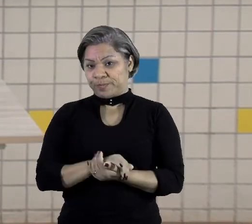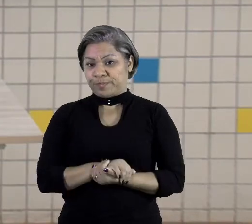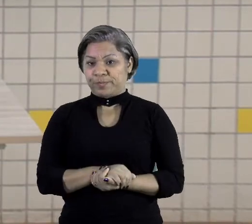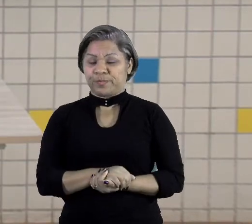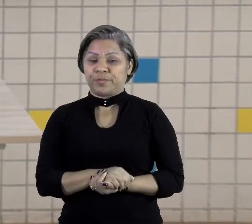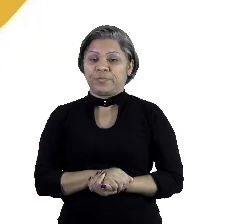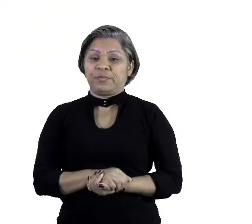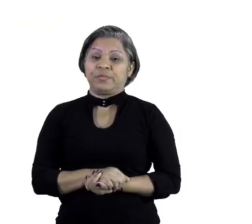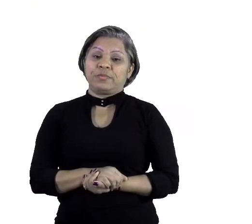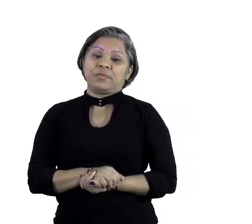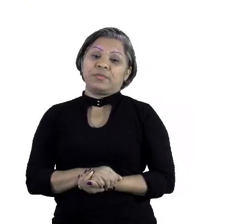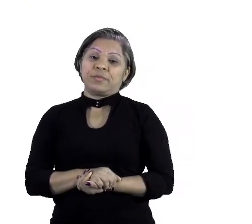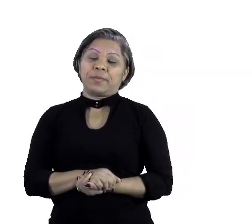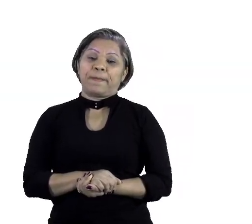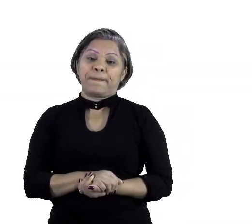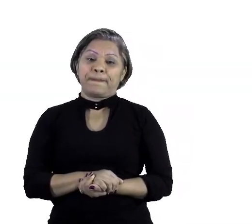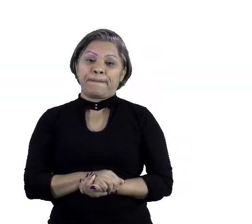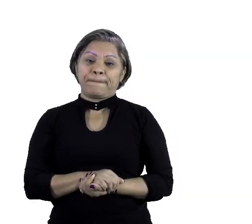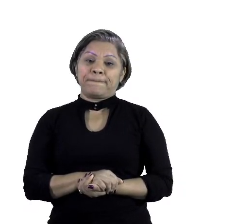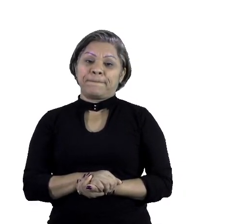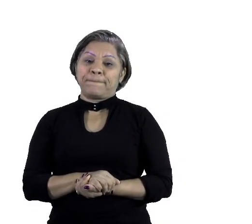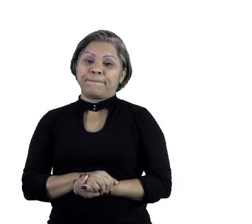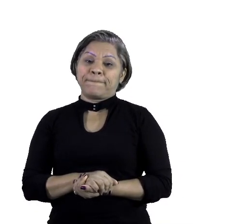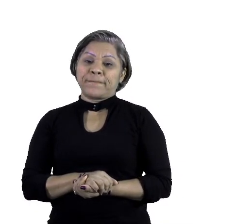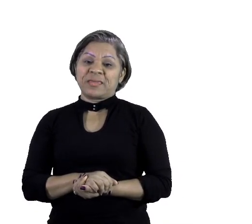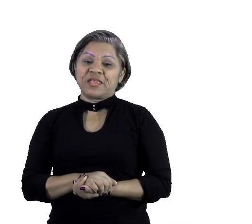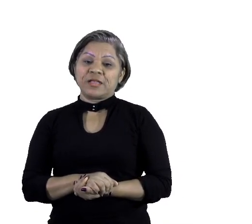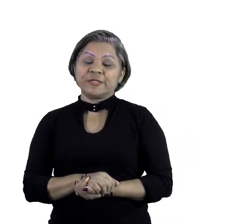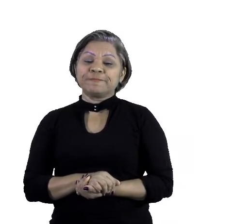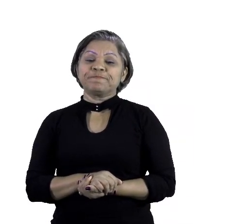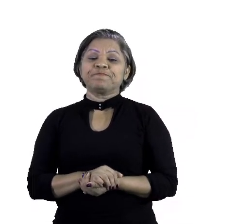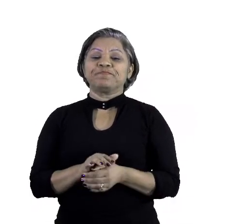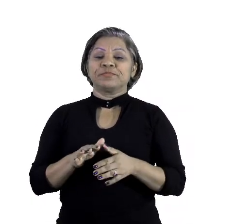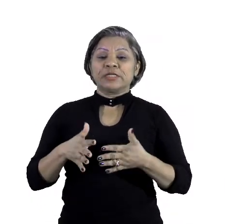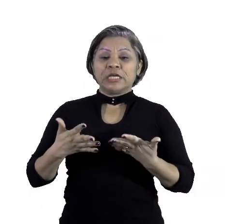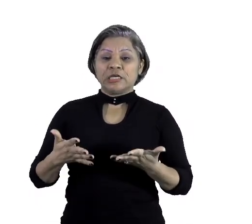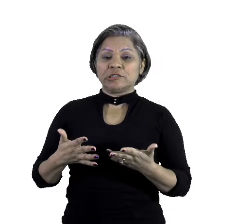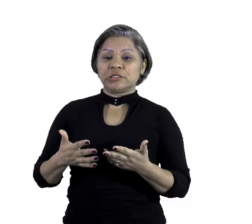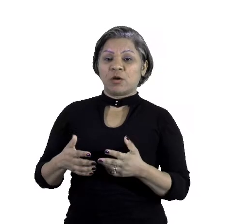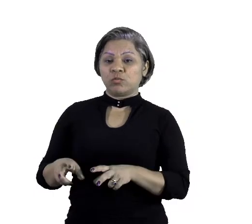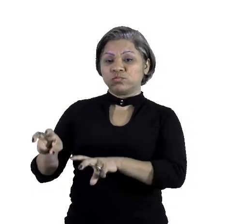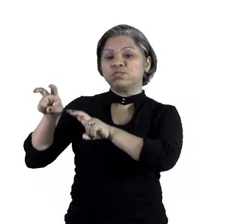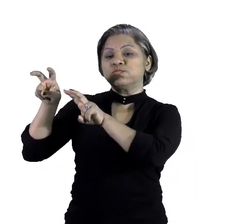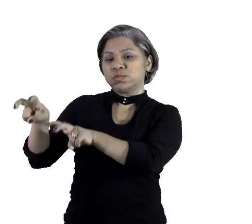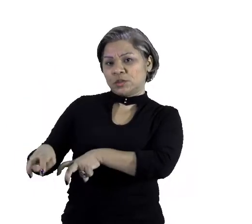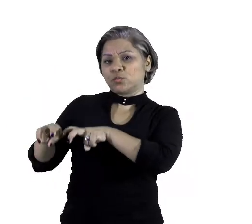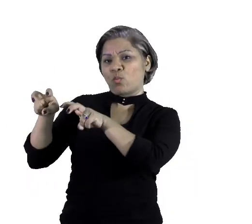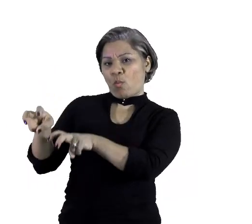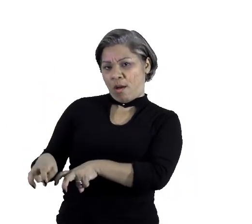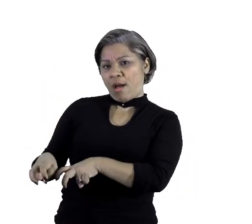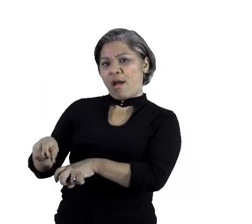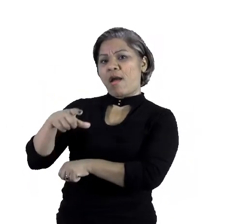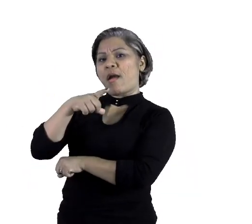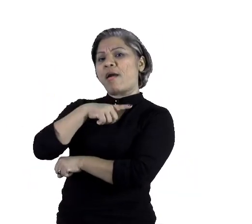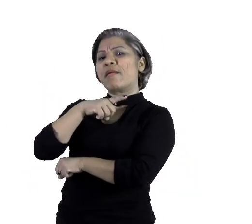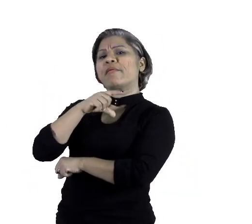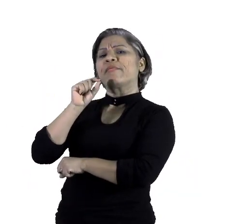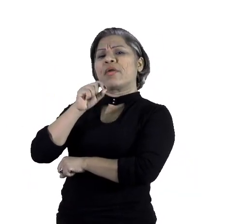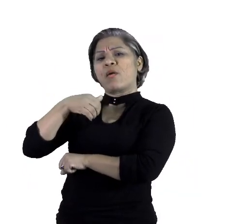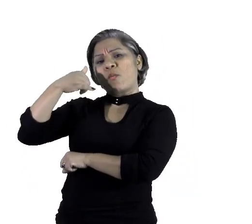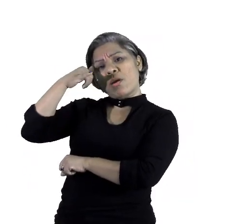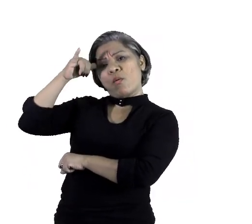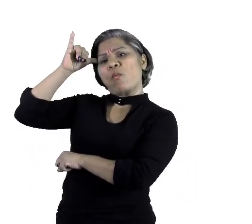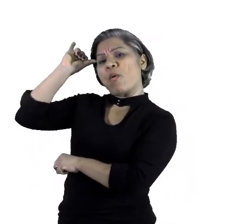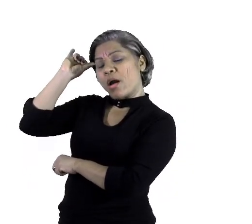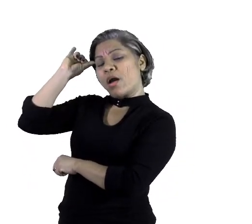Pecuária, coloca aí. Antes da criação do Tocantins, o nosso gado era um gado sem raça, era um gado curralheiro. Pós-criação do